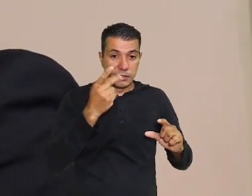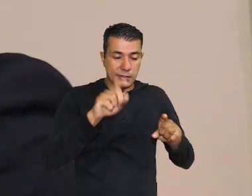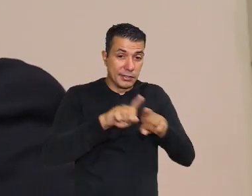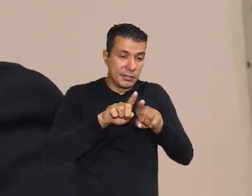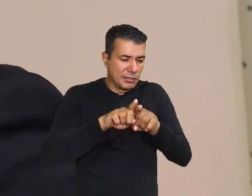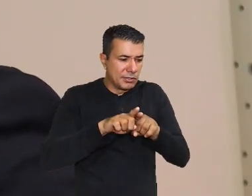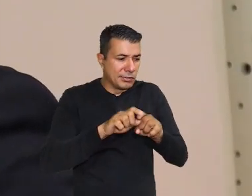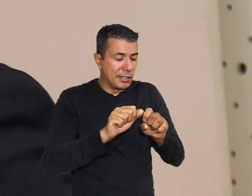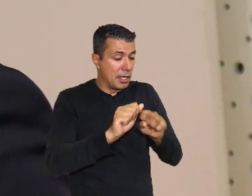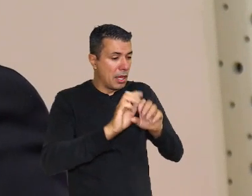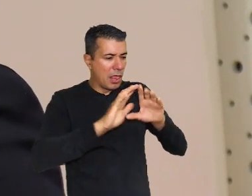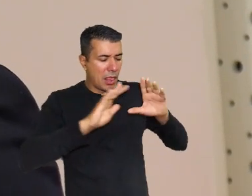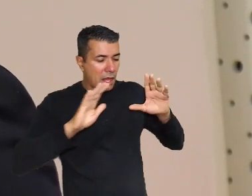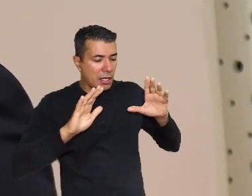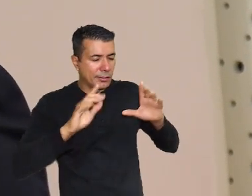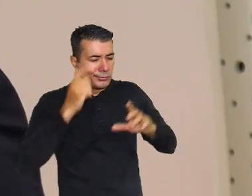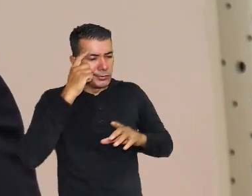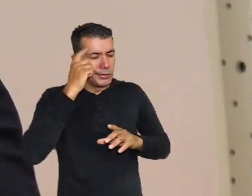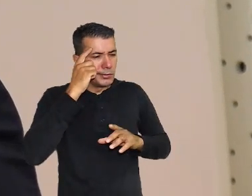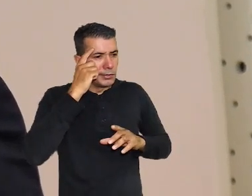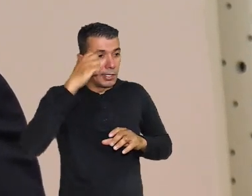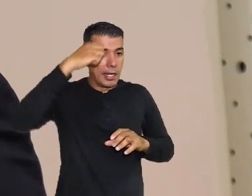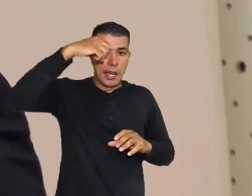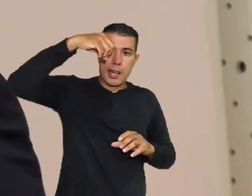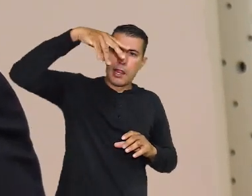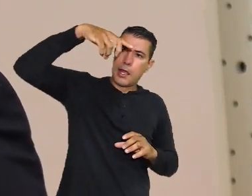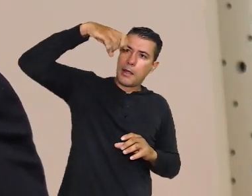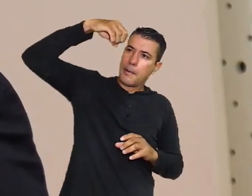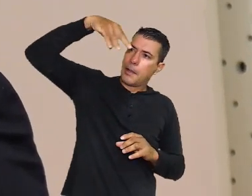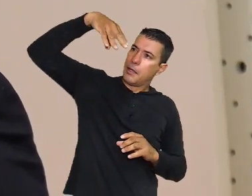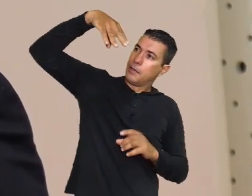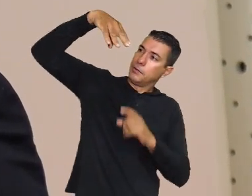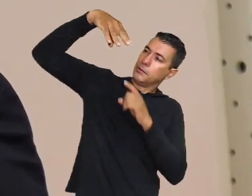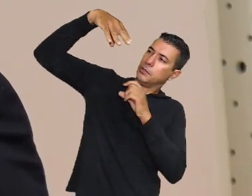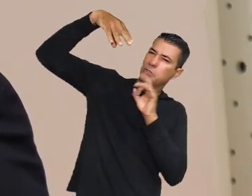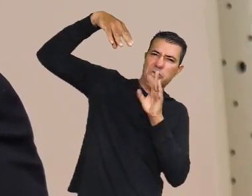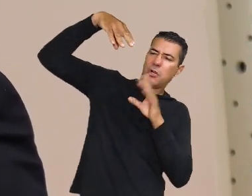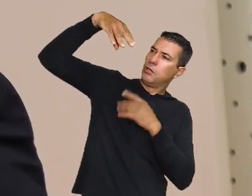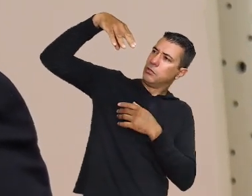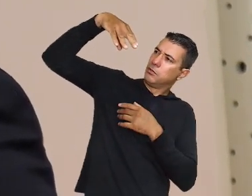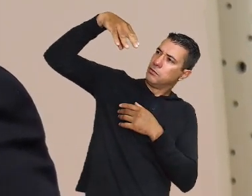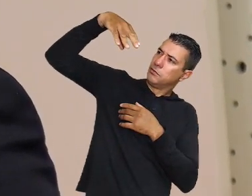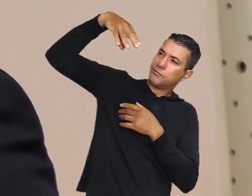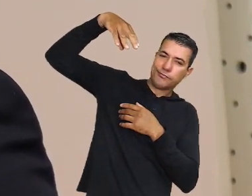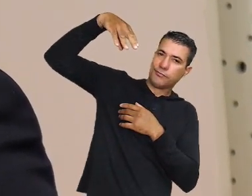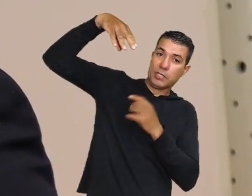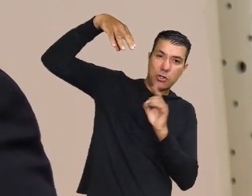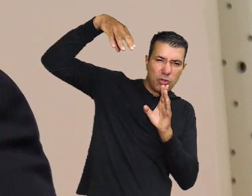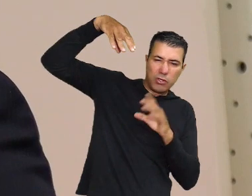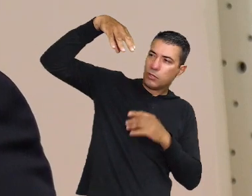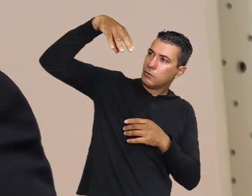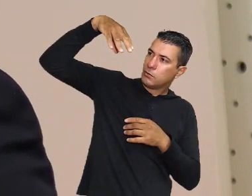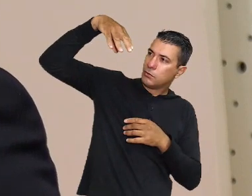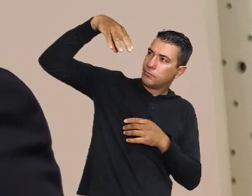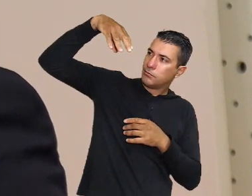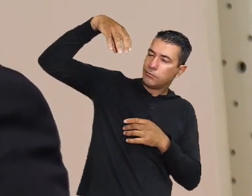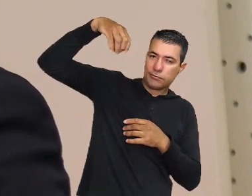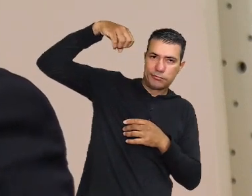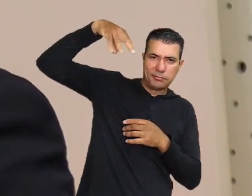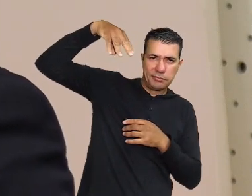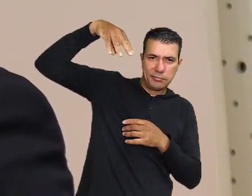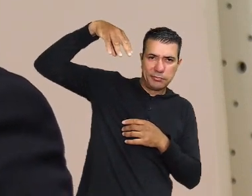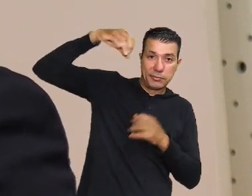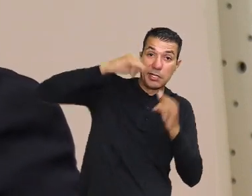usar uma ilustração assim. Pensa comigo numa lâmpada. A lâmpada sozinha, ela não dá luz. Pensa também lá